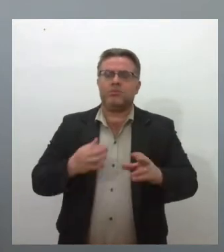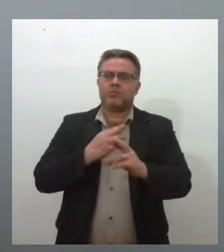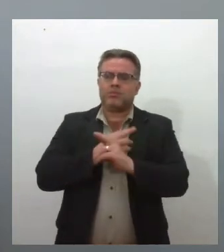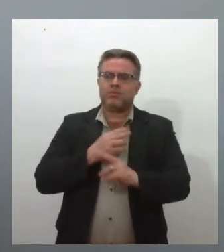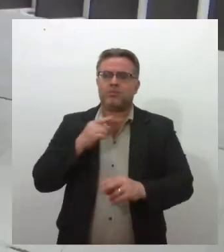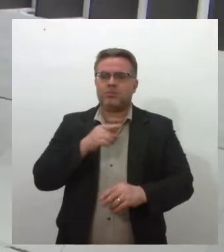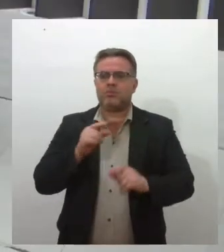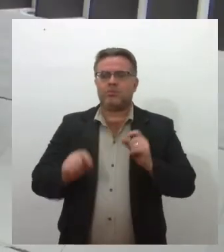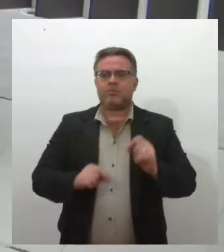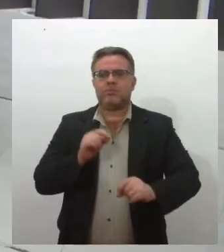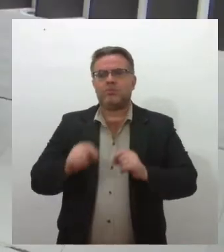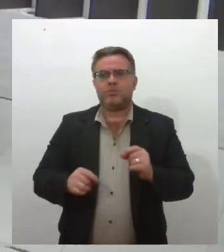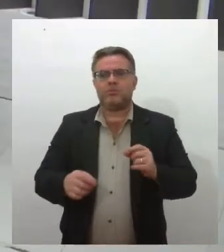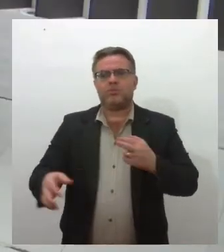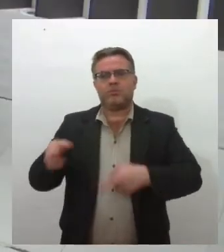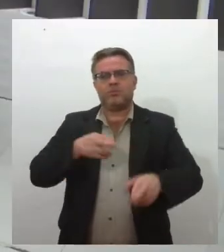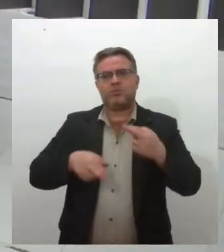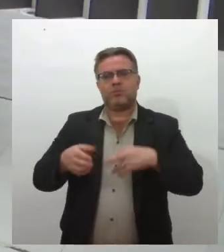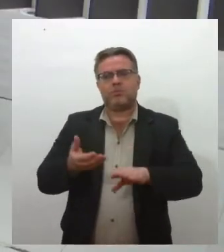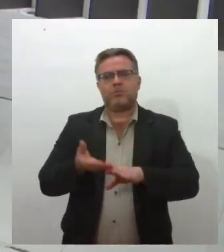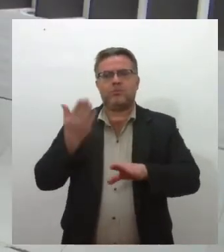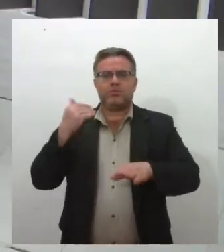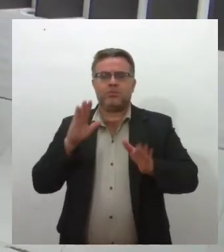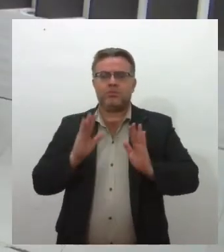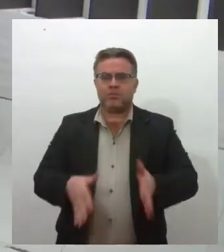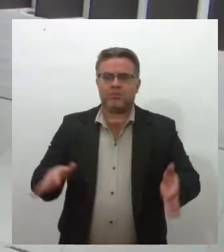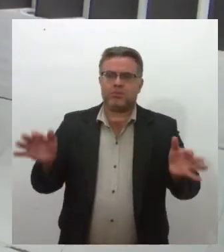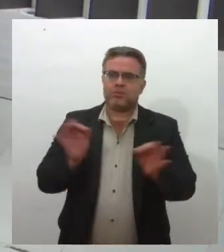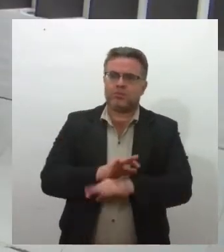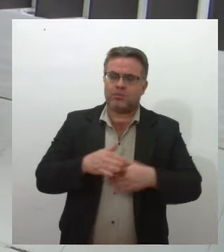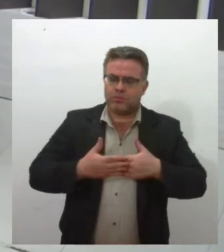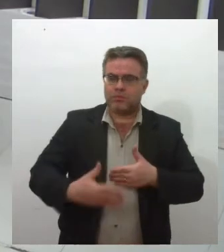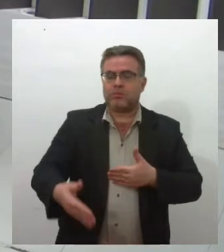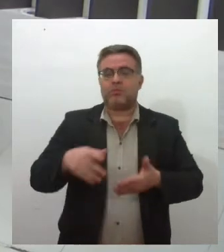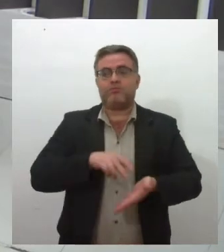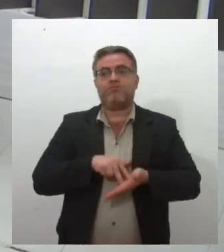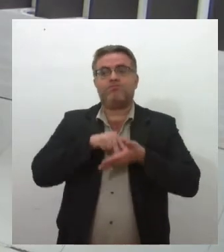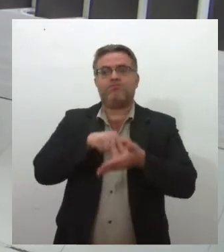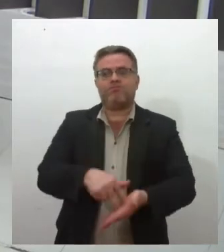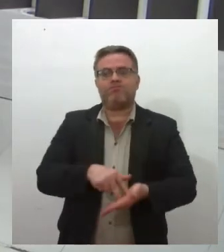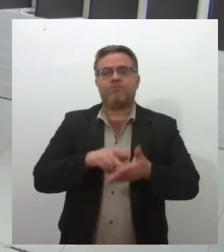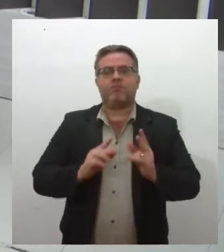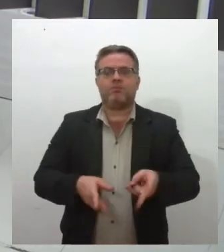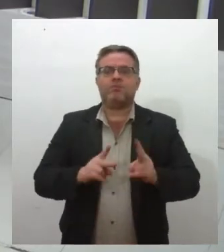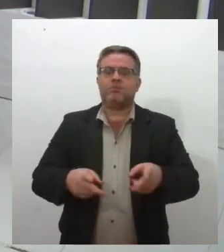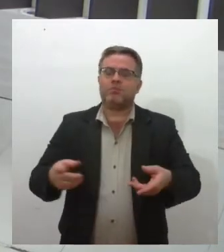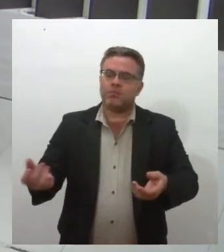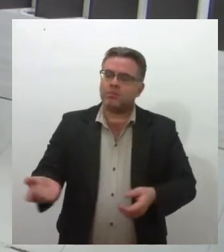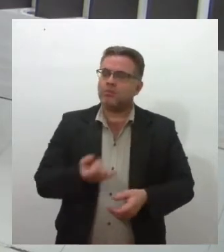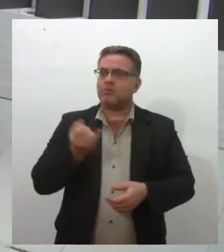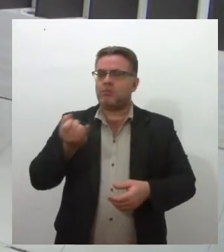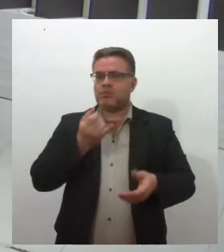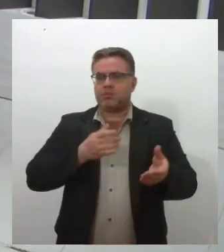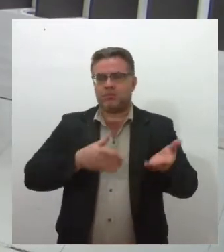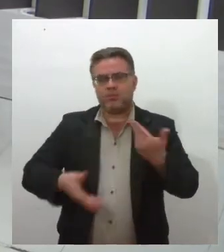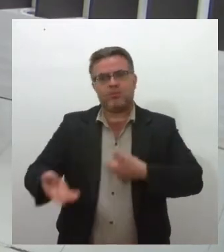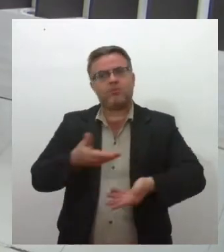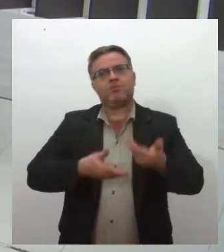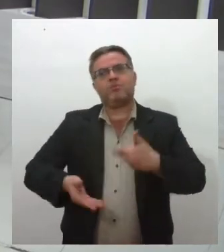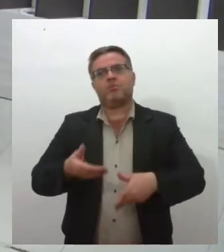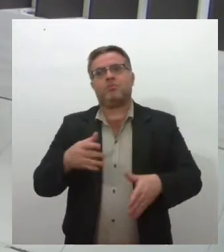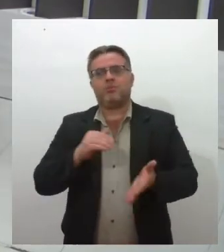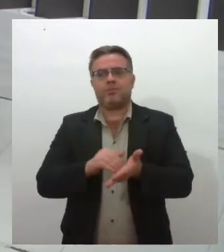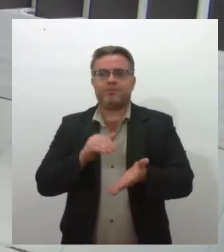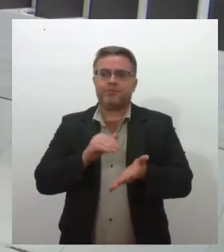Um relacionamento que já existia, mas vai ficar mais firme a partir de agora com o fórum. E é essencial essa comunicação entre a Receita e as